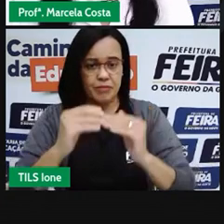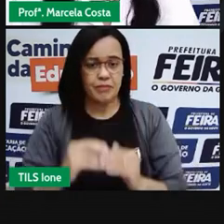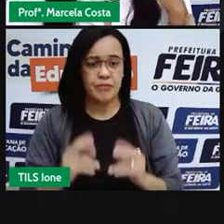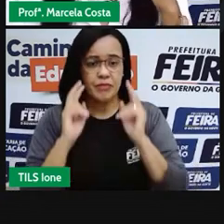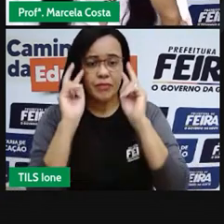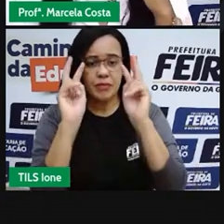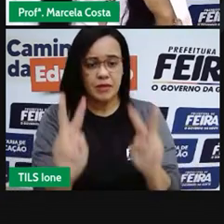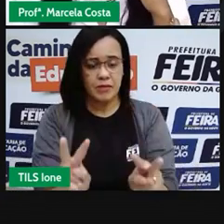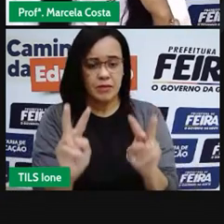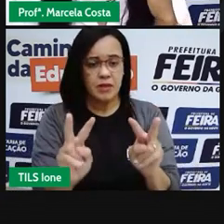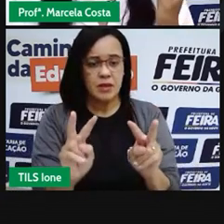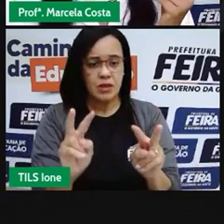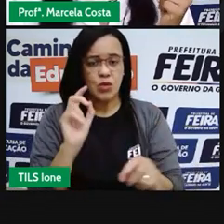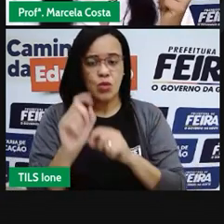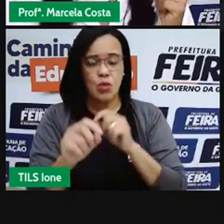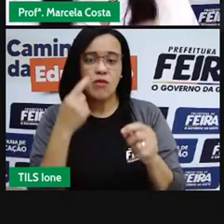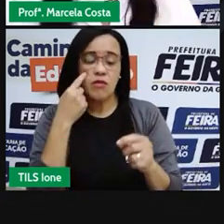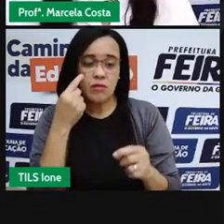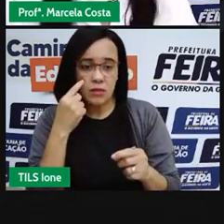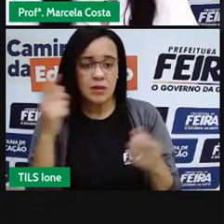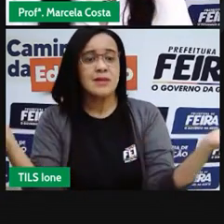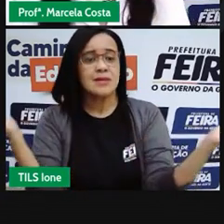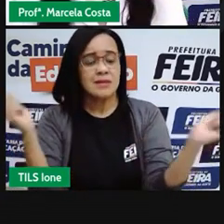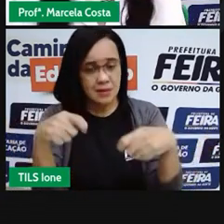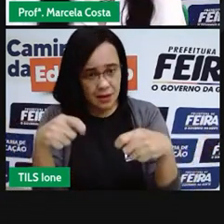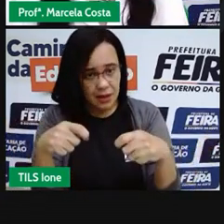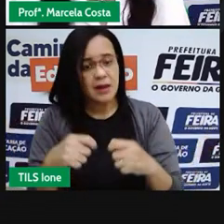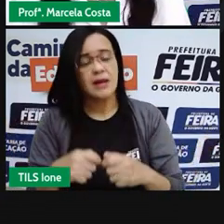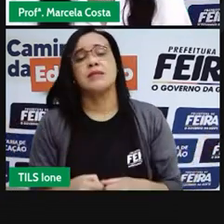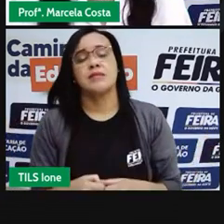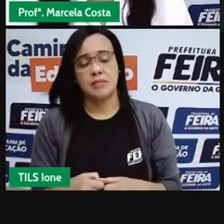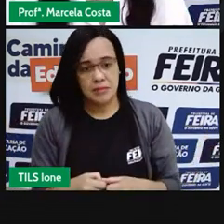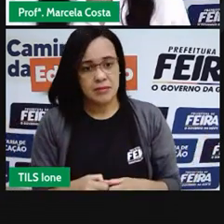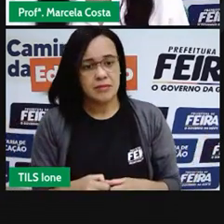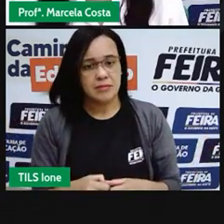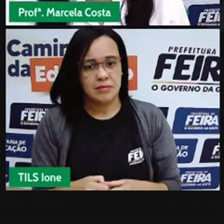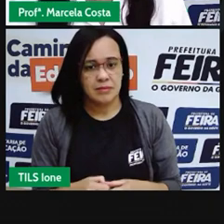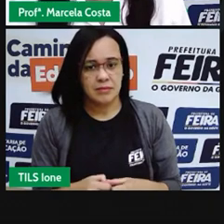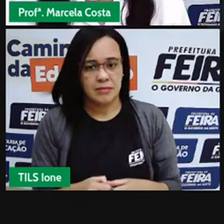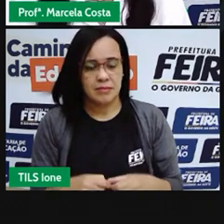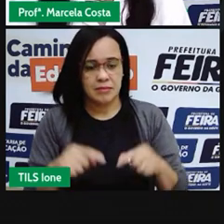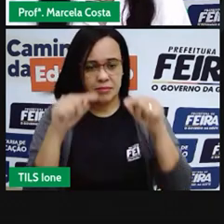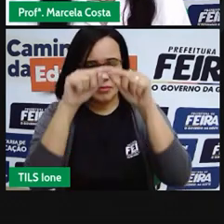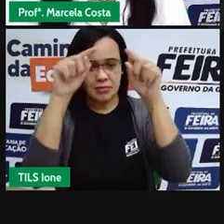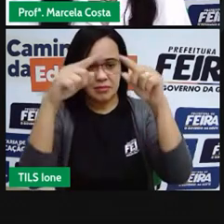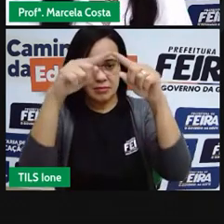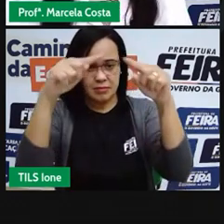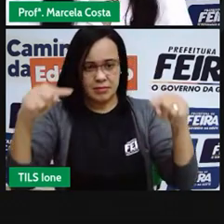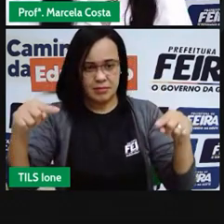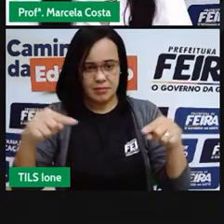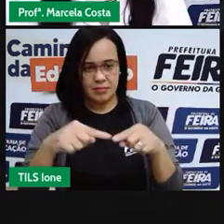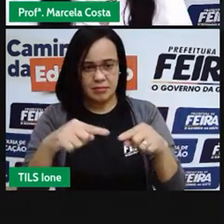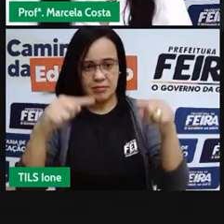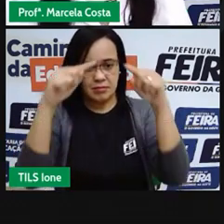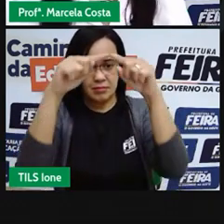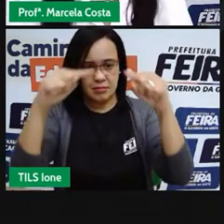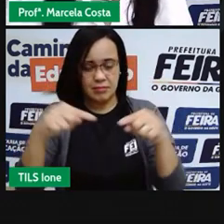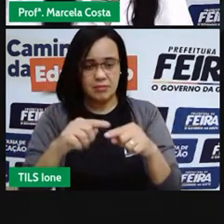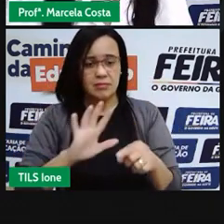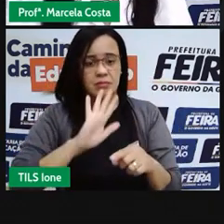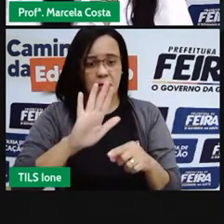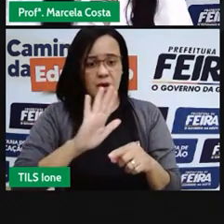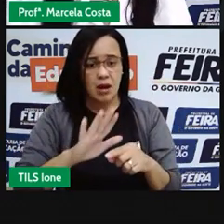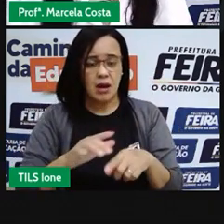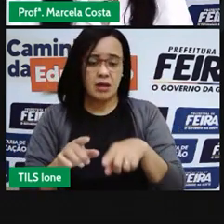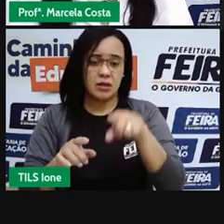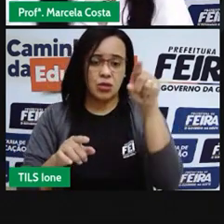gente observa a olho nu e tem um formato triangular. O telhado do